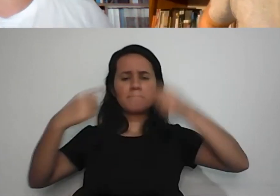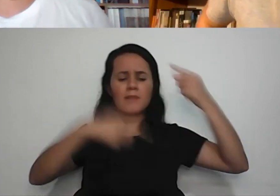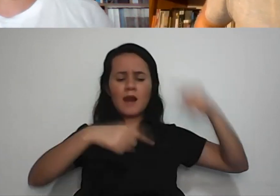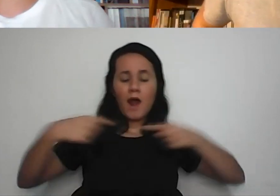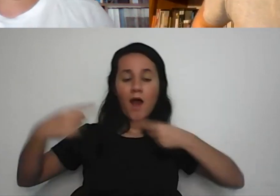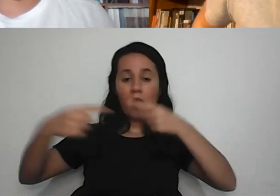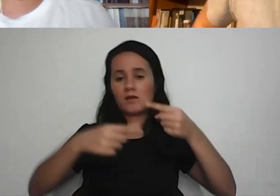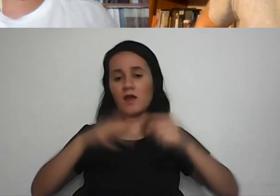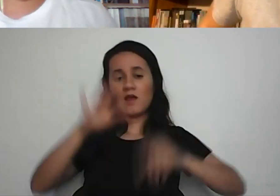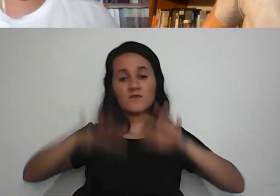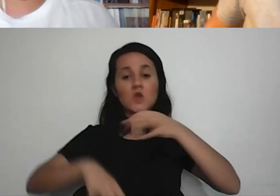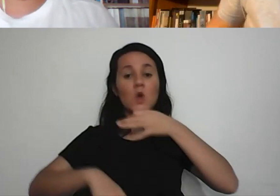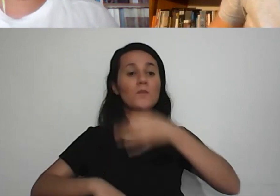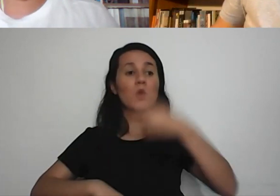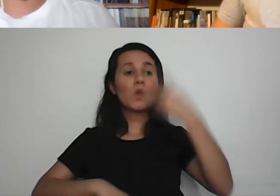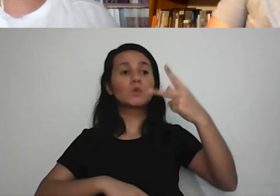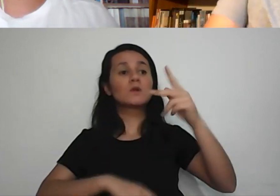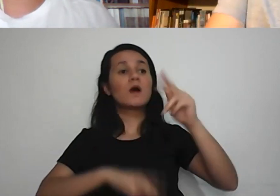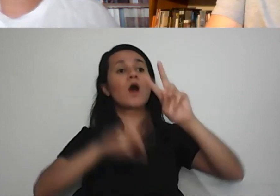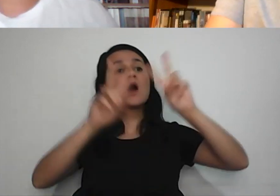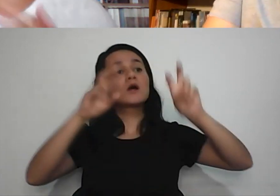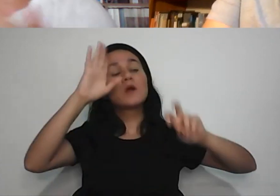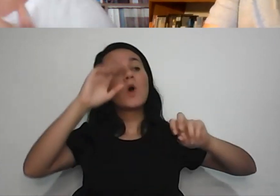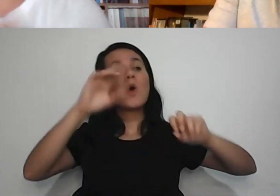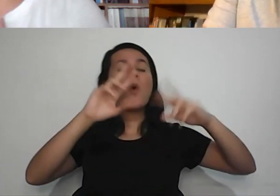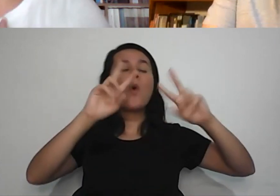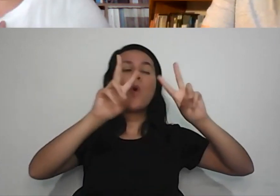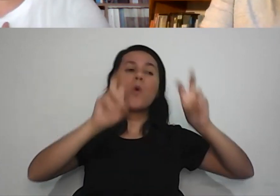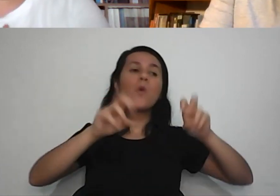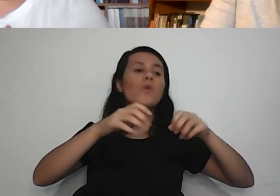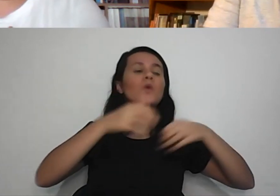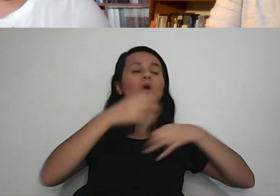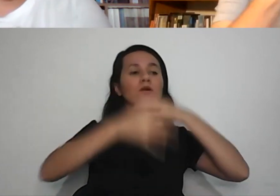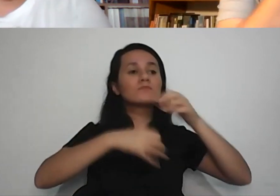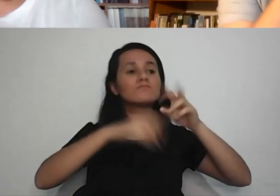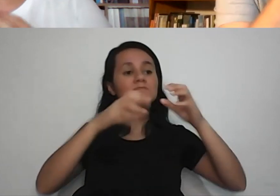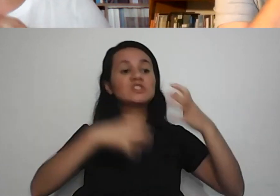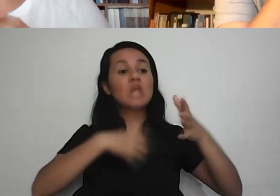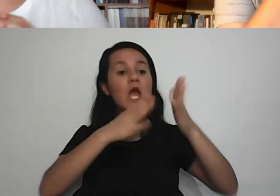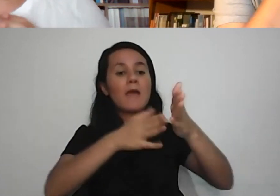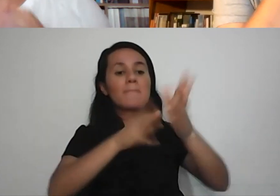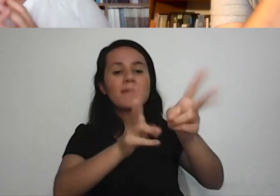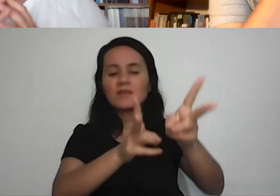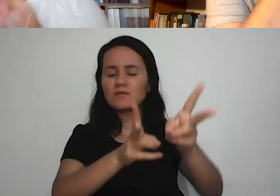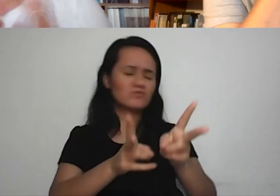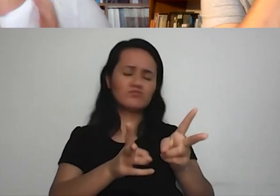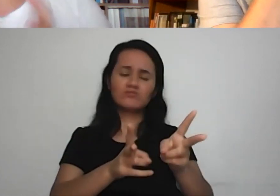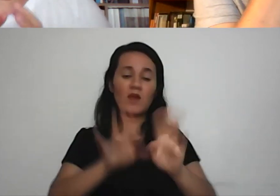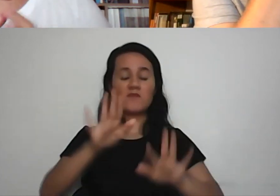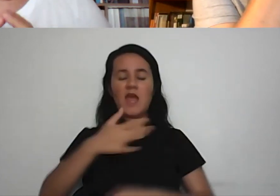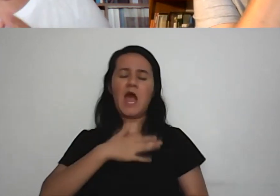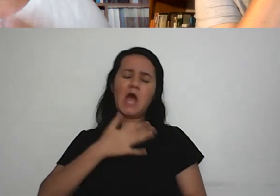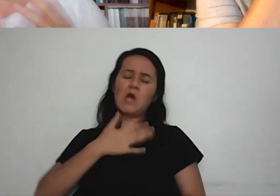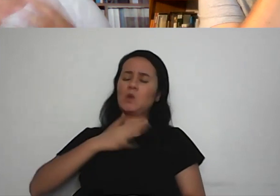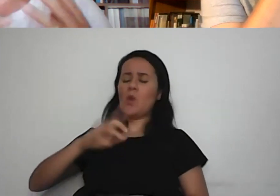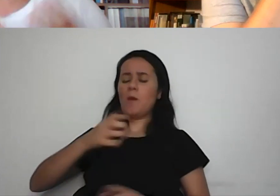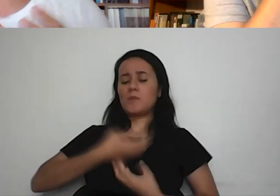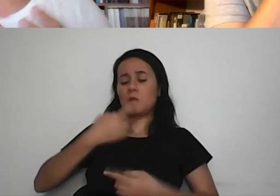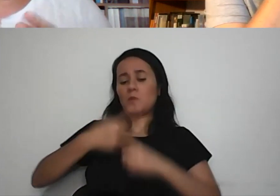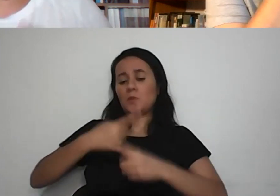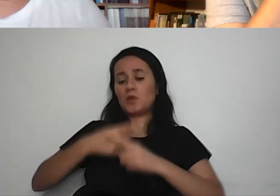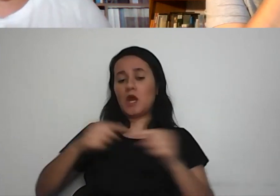é a opinião do teórico, do crítico, do não sei o que, tem que ser sempre por aquele caminho, né? Muita gente fala, eu não gosto de poesia porque